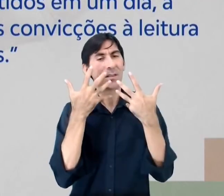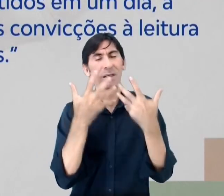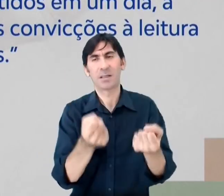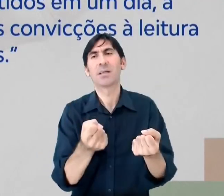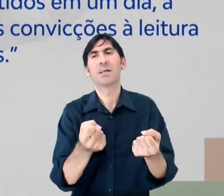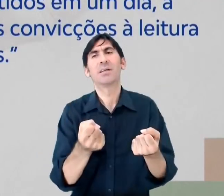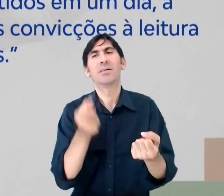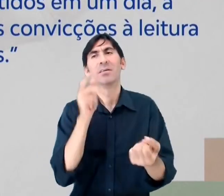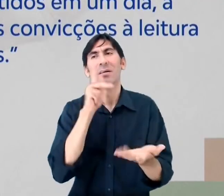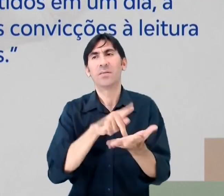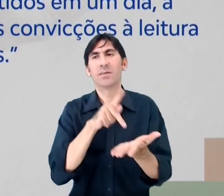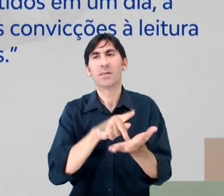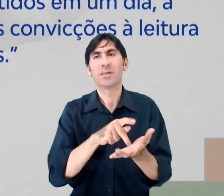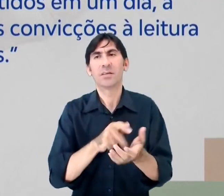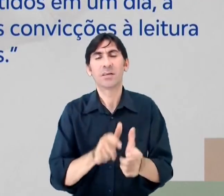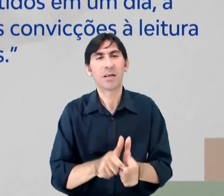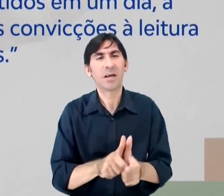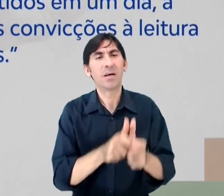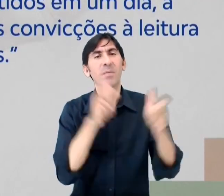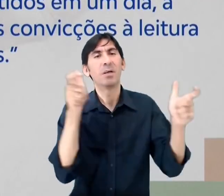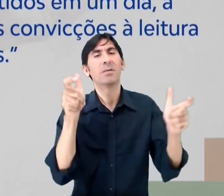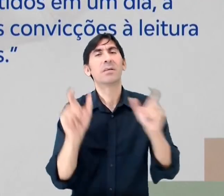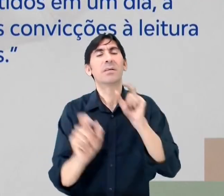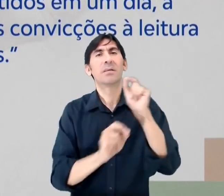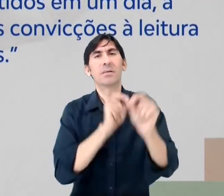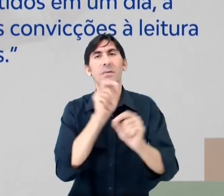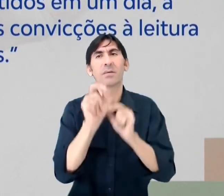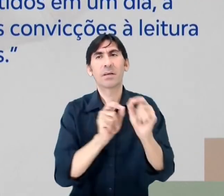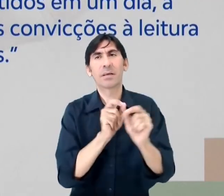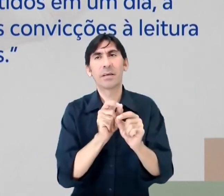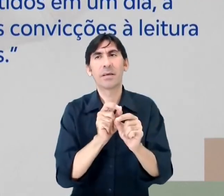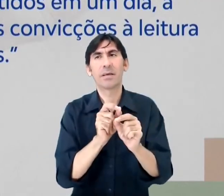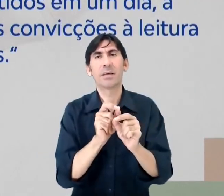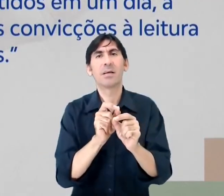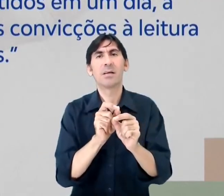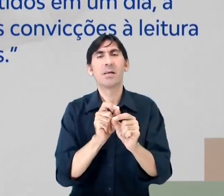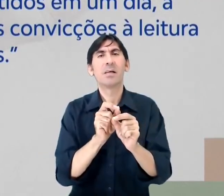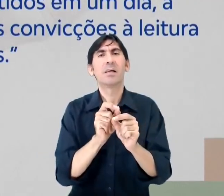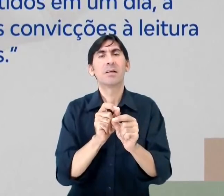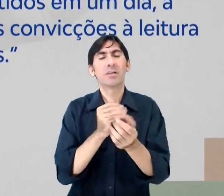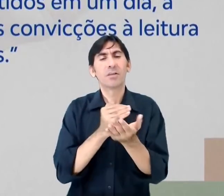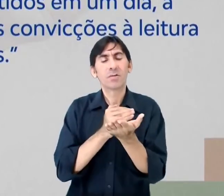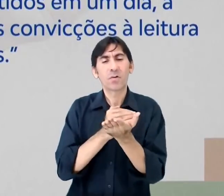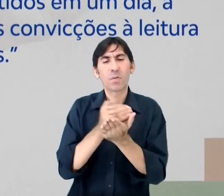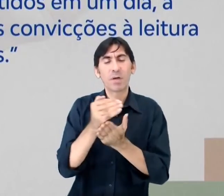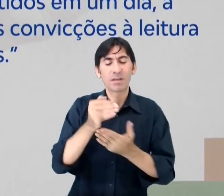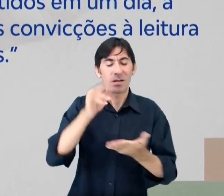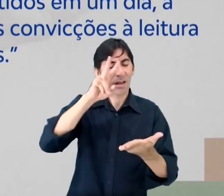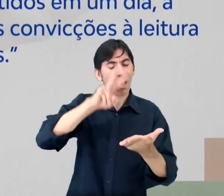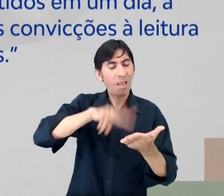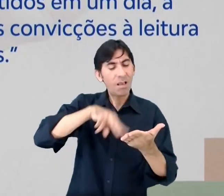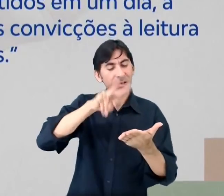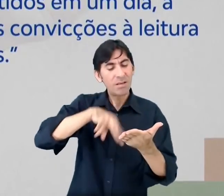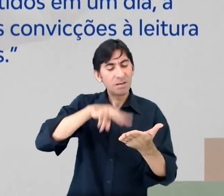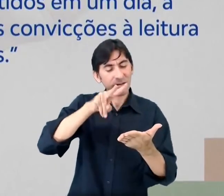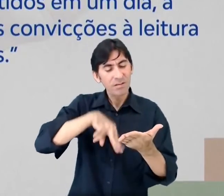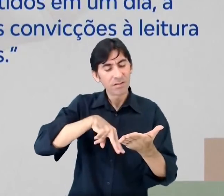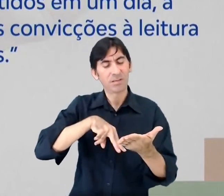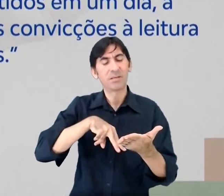maioria dos quais atribuirá suas primeiras convicções à leitura de